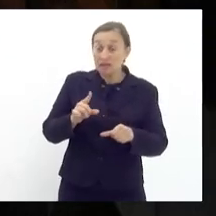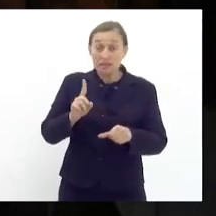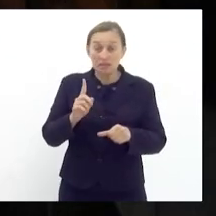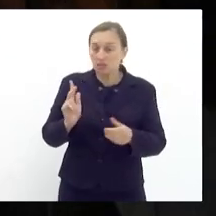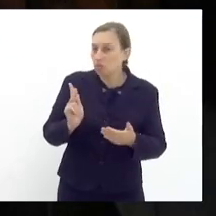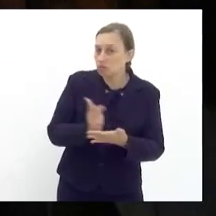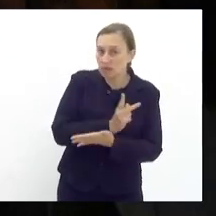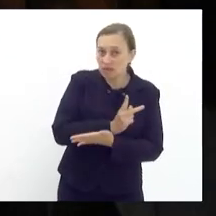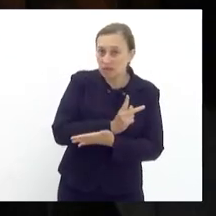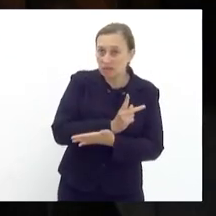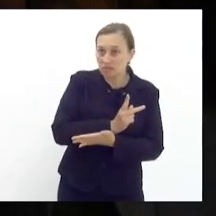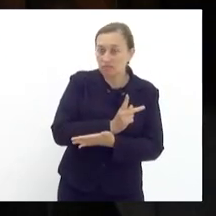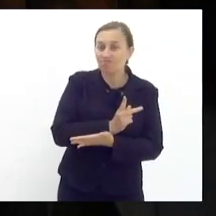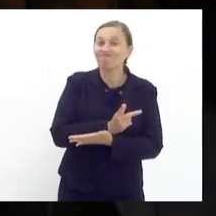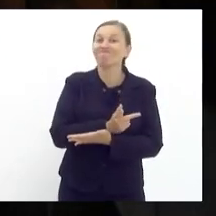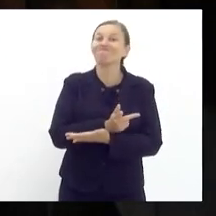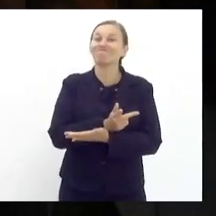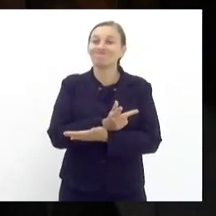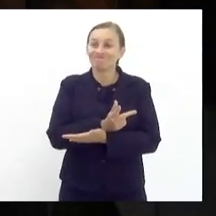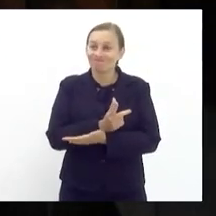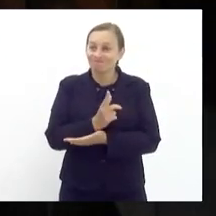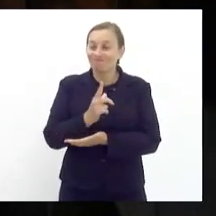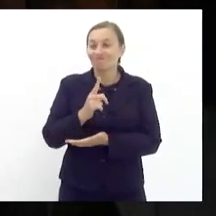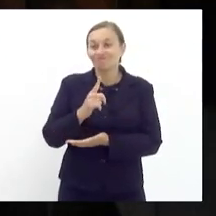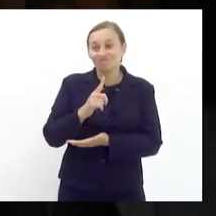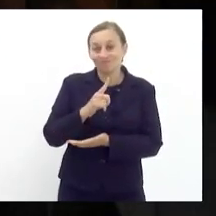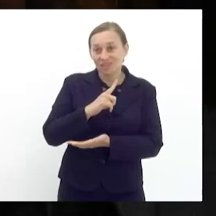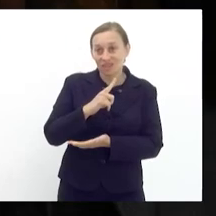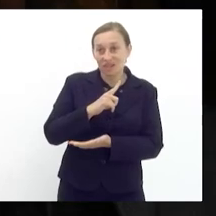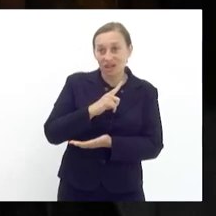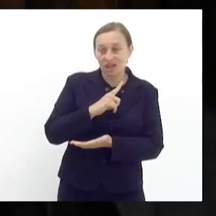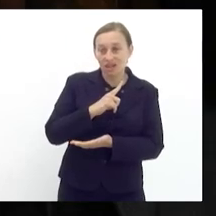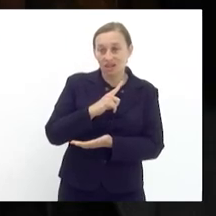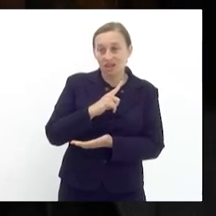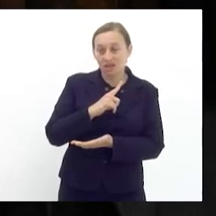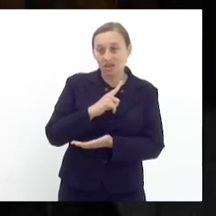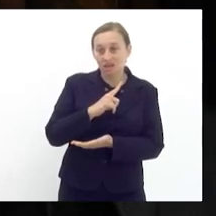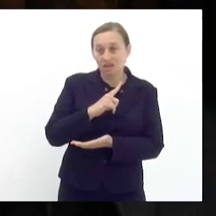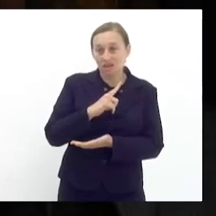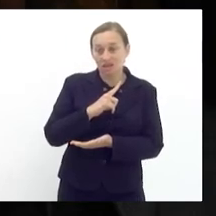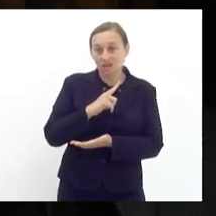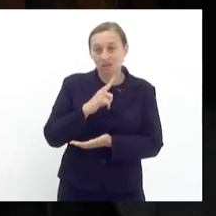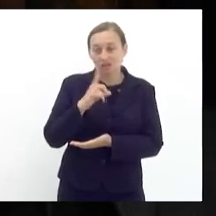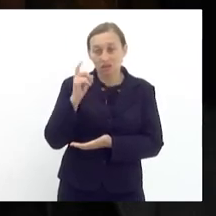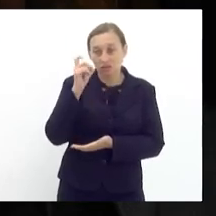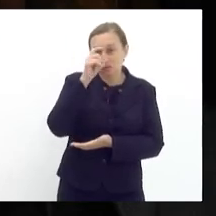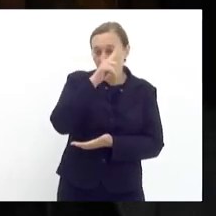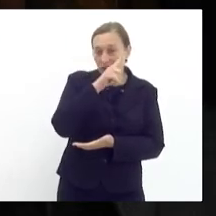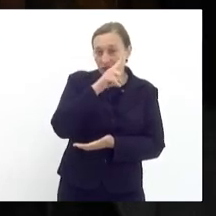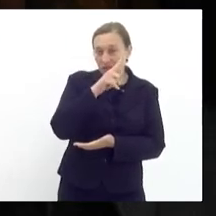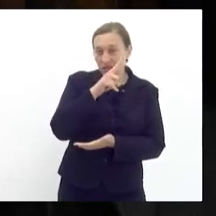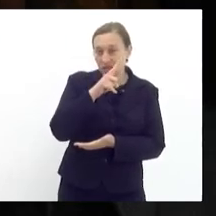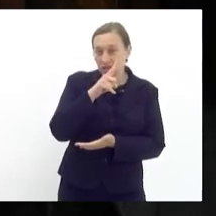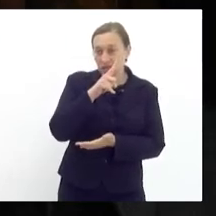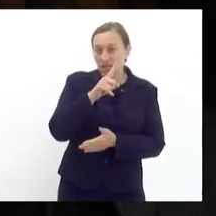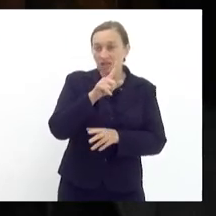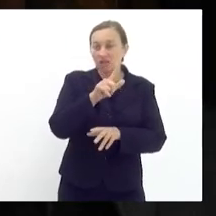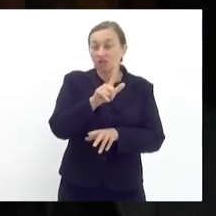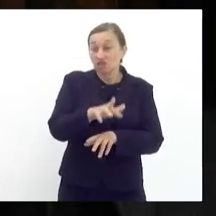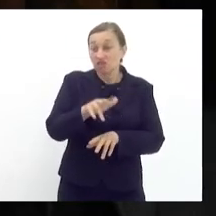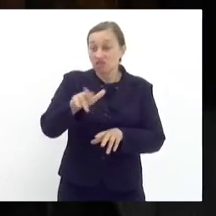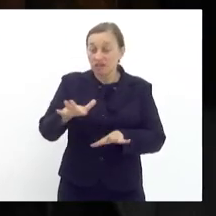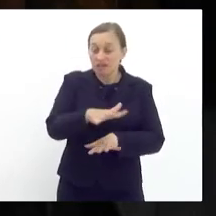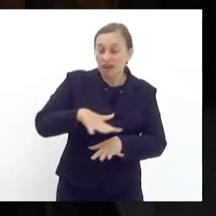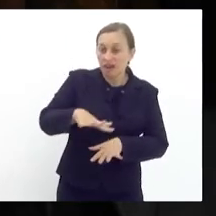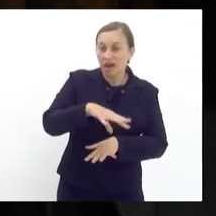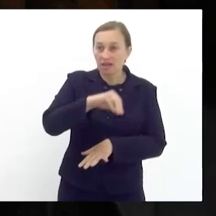não ocorrer haverá uma achatamento das diversas faixas salariais